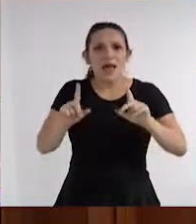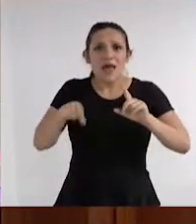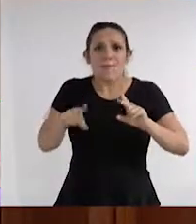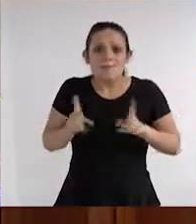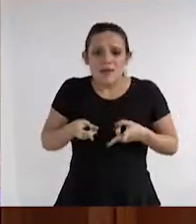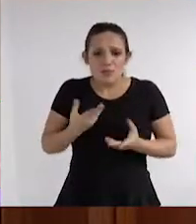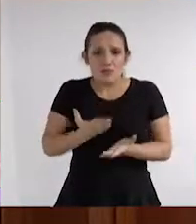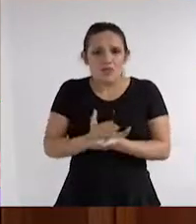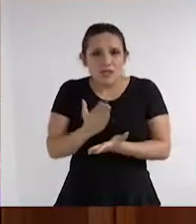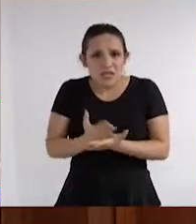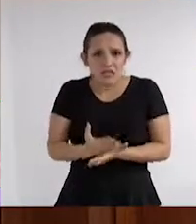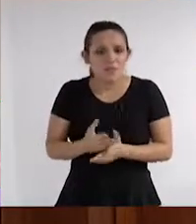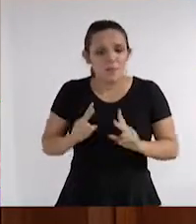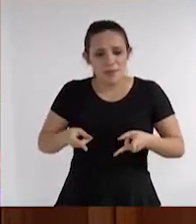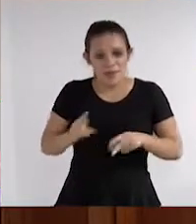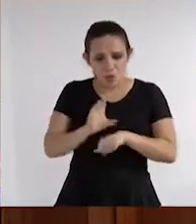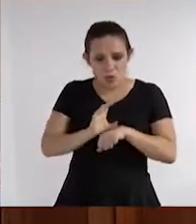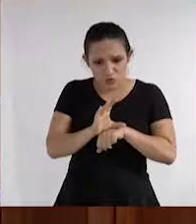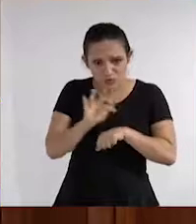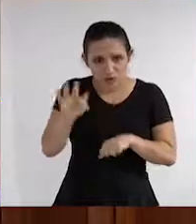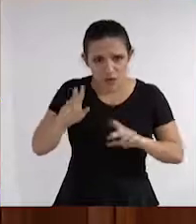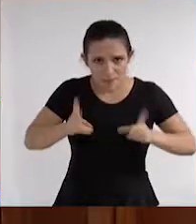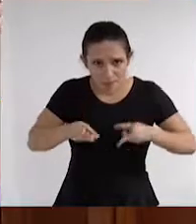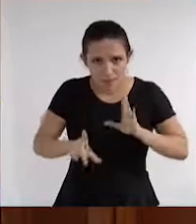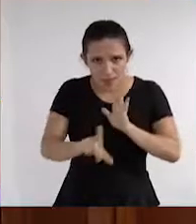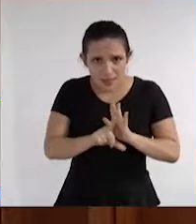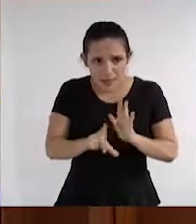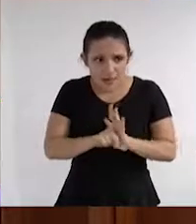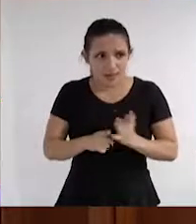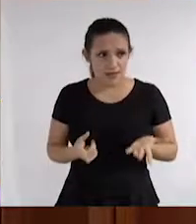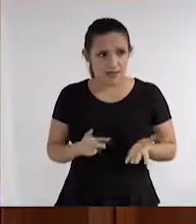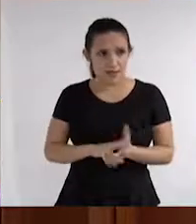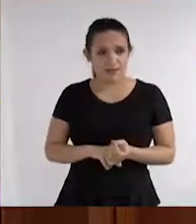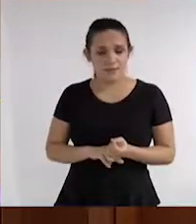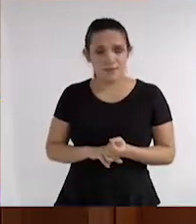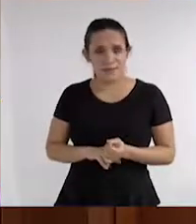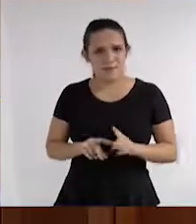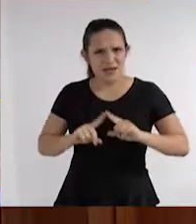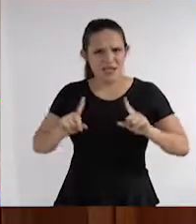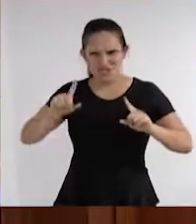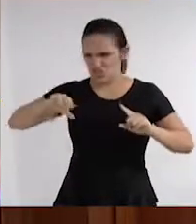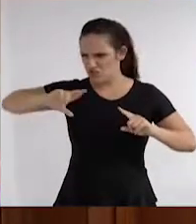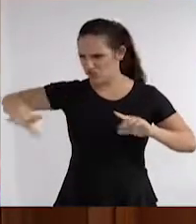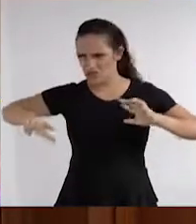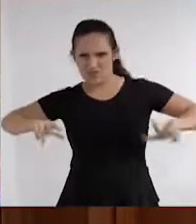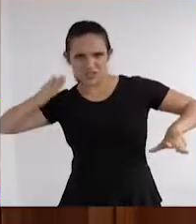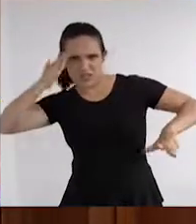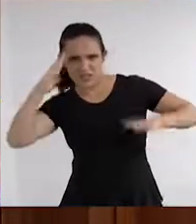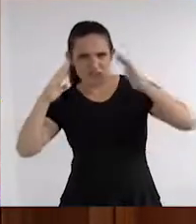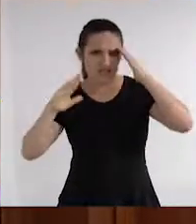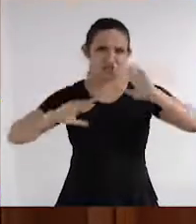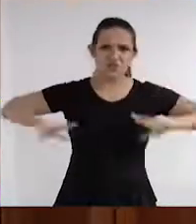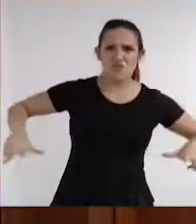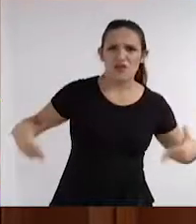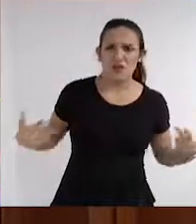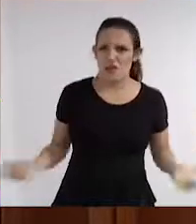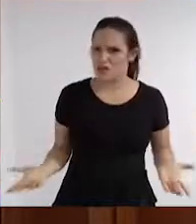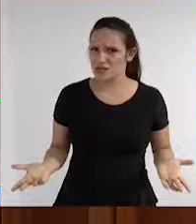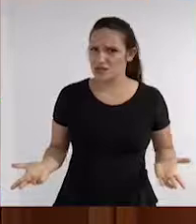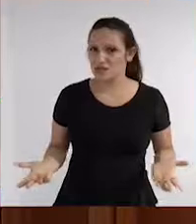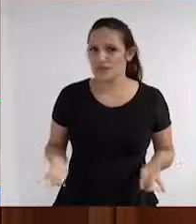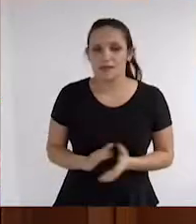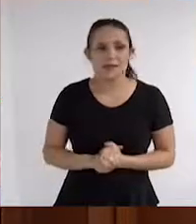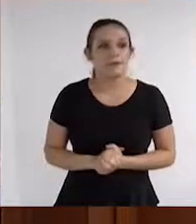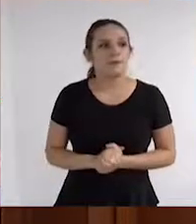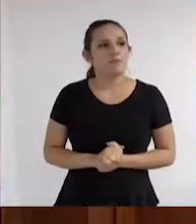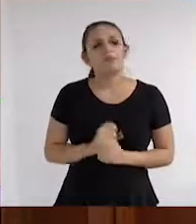livros, leram a mesma Constituição, se dão ao direito de fazer interpretações diferentes. Por quê? Sabe por quê?